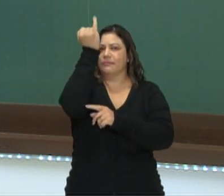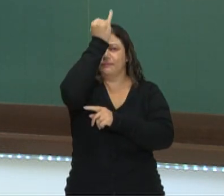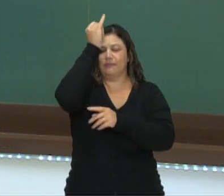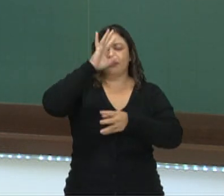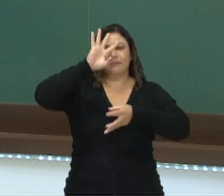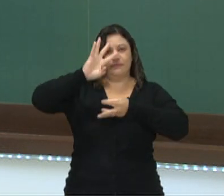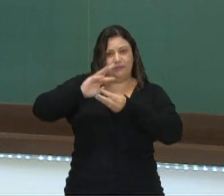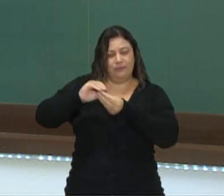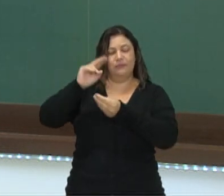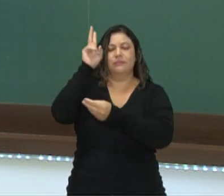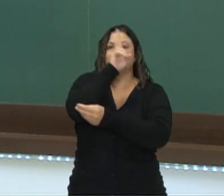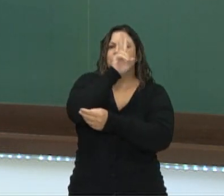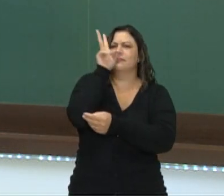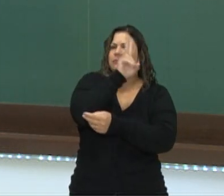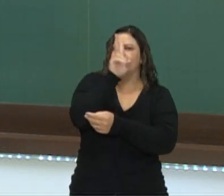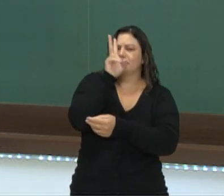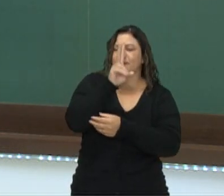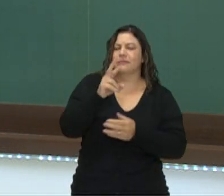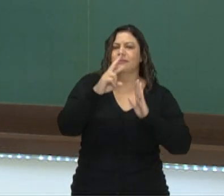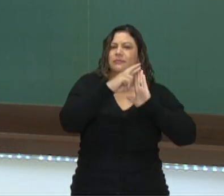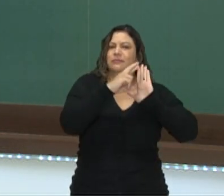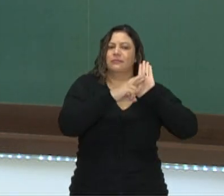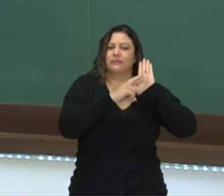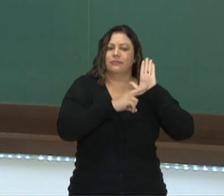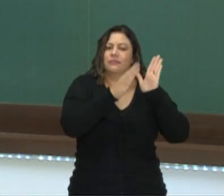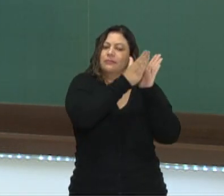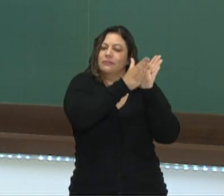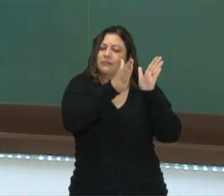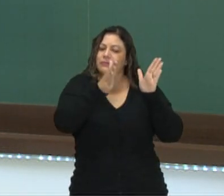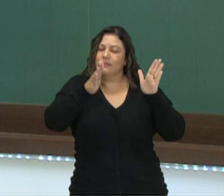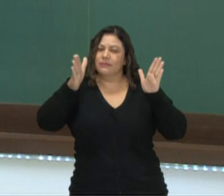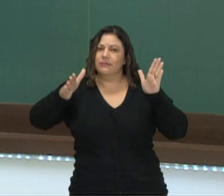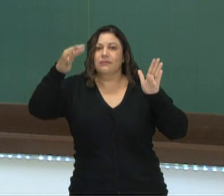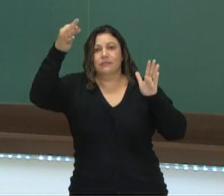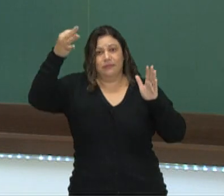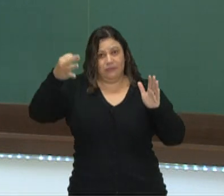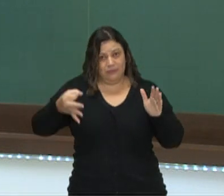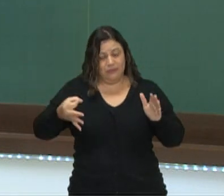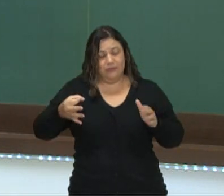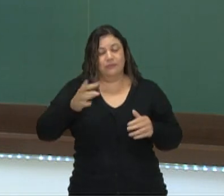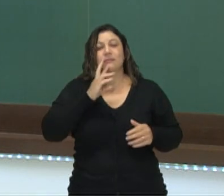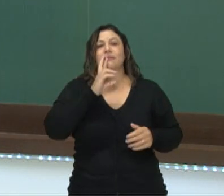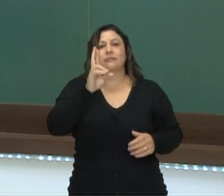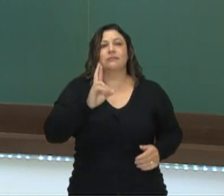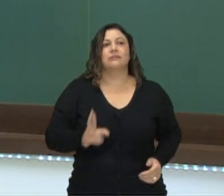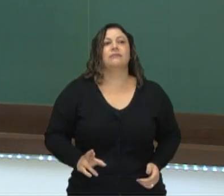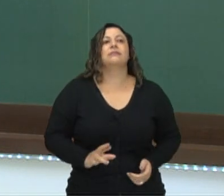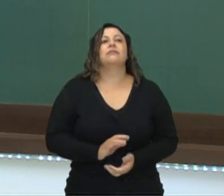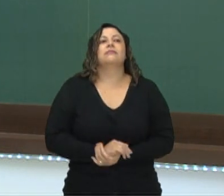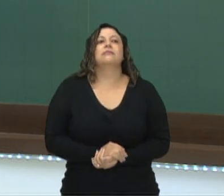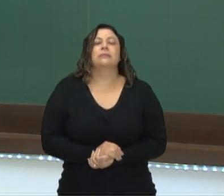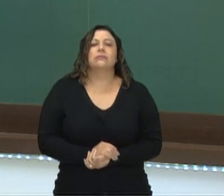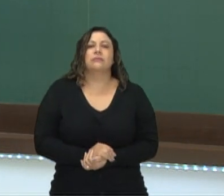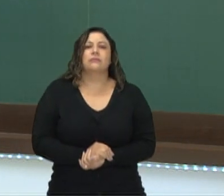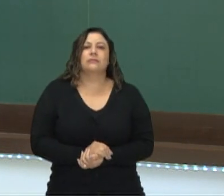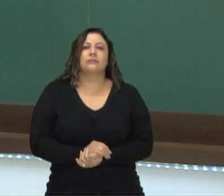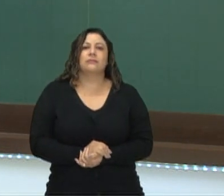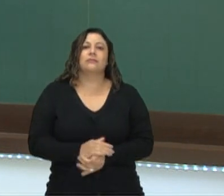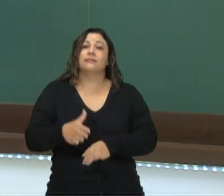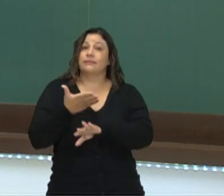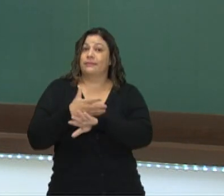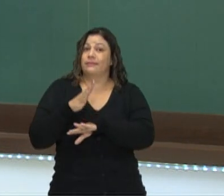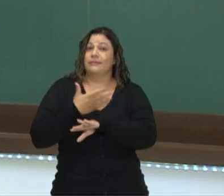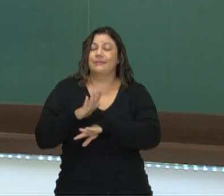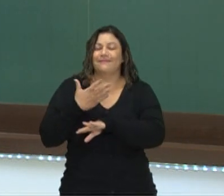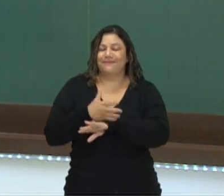retomar e lembrar dessas regrinhas, dessa ordem adequada para resolver as expressões. Vamos praticar